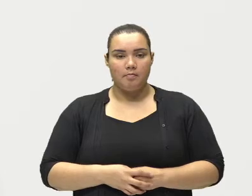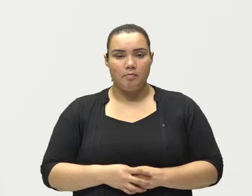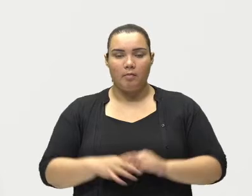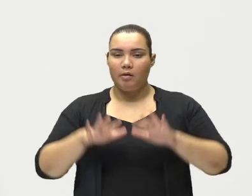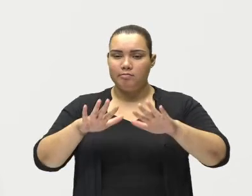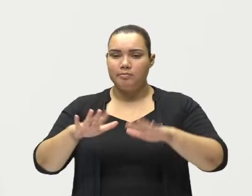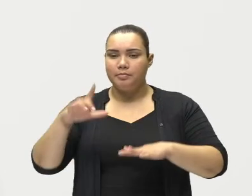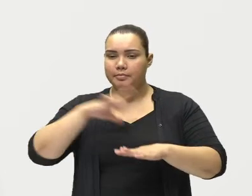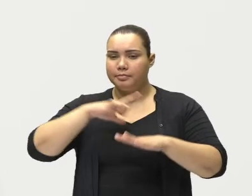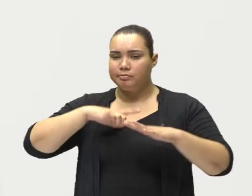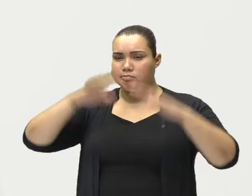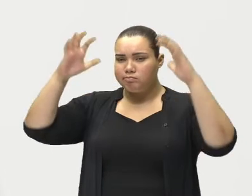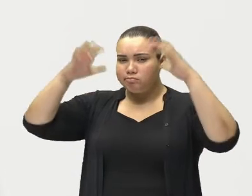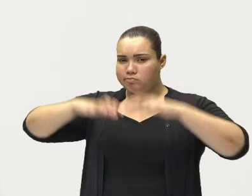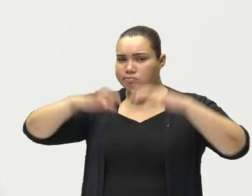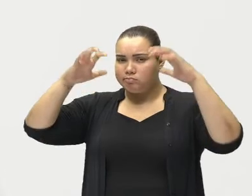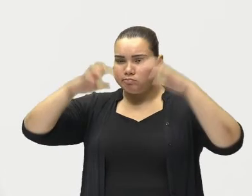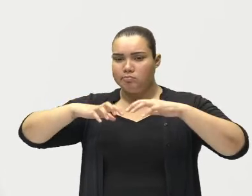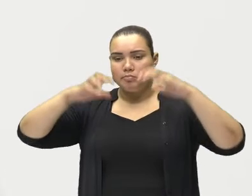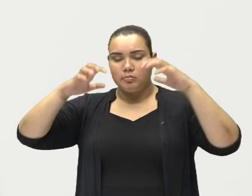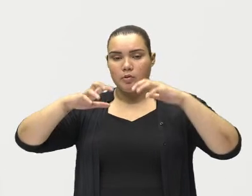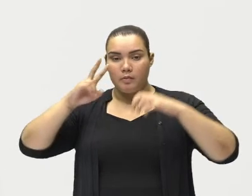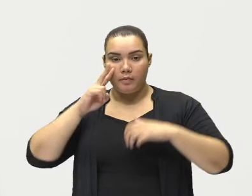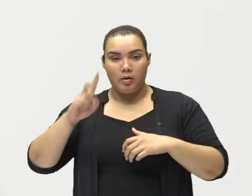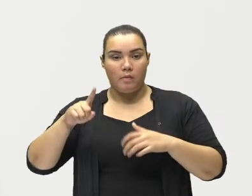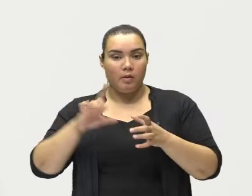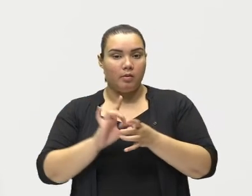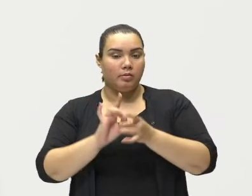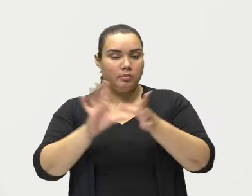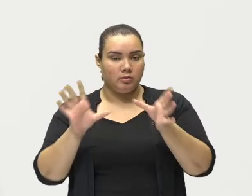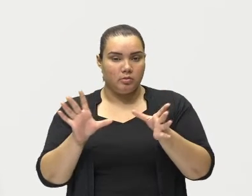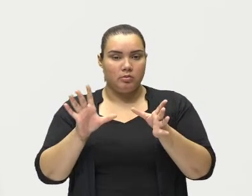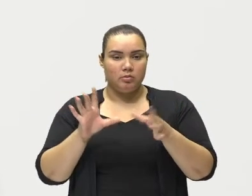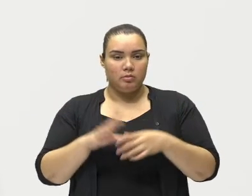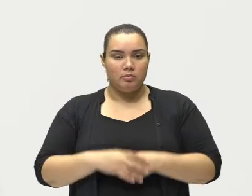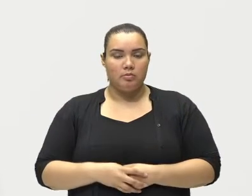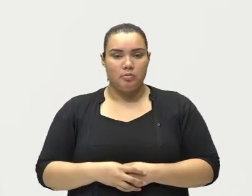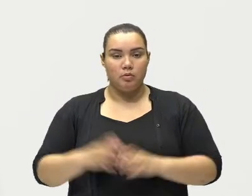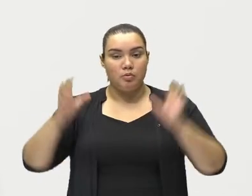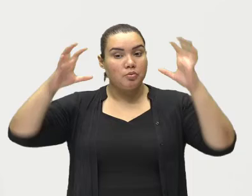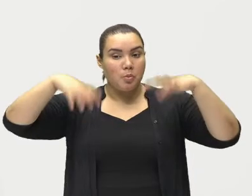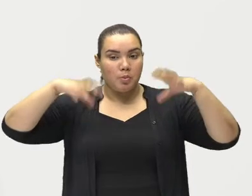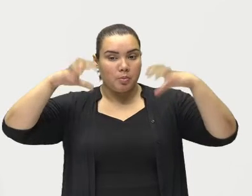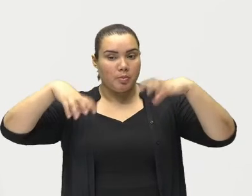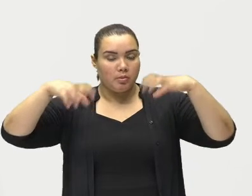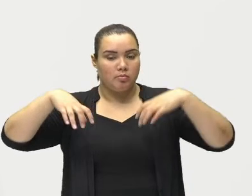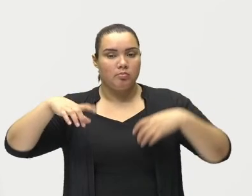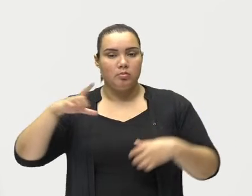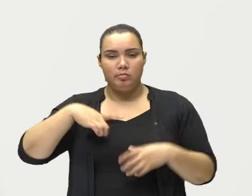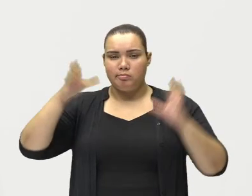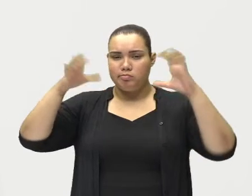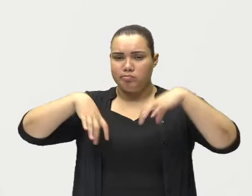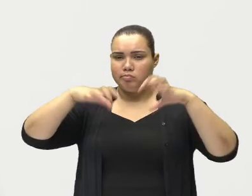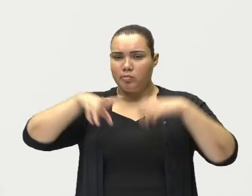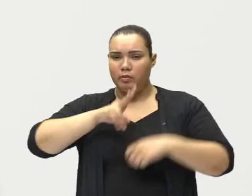Embora tenha chovido, olha só, como é uma concessão, olha só, né? Choveu muito.